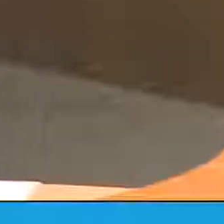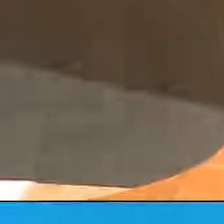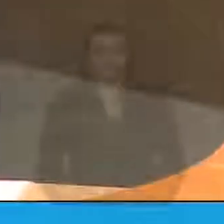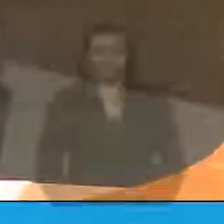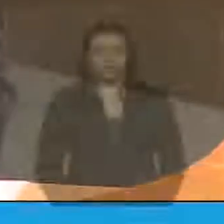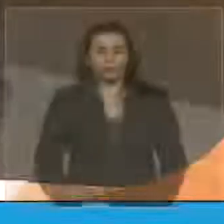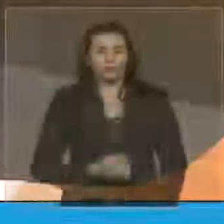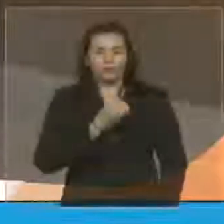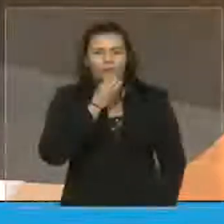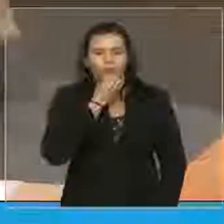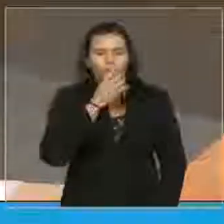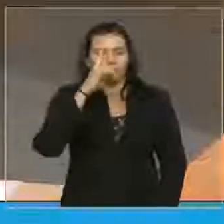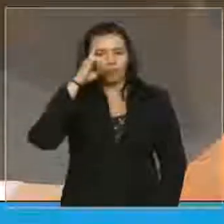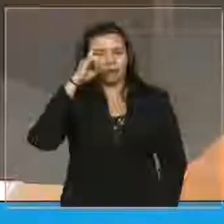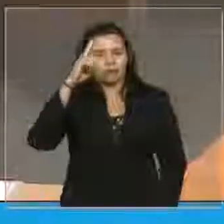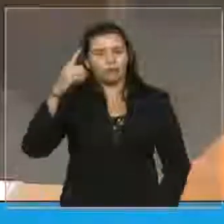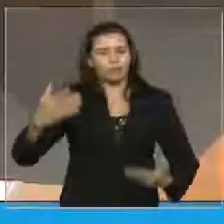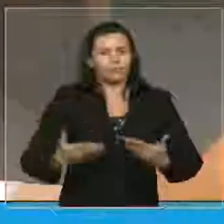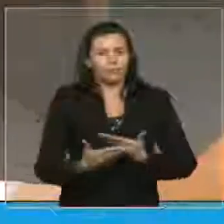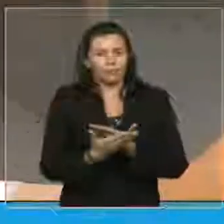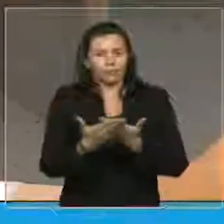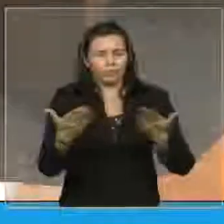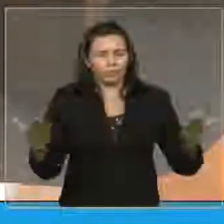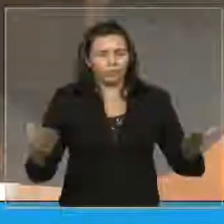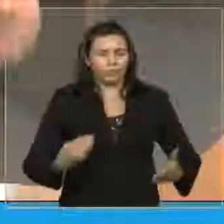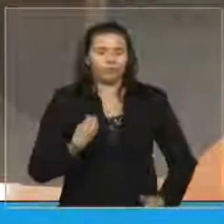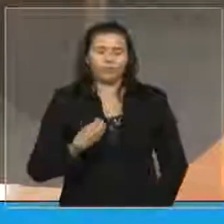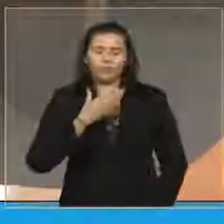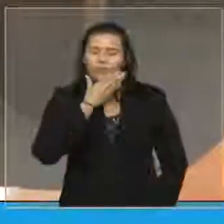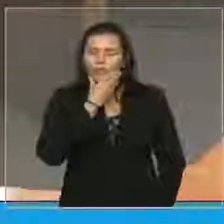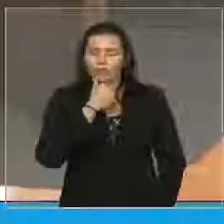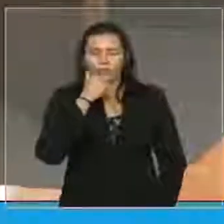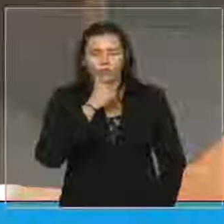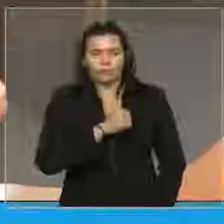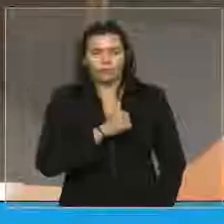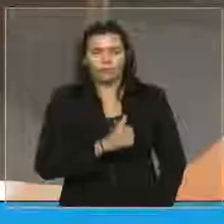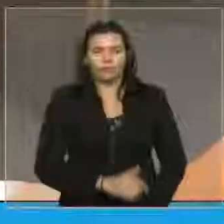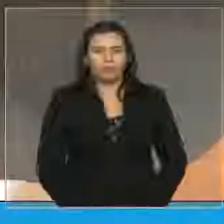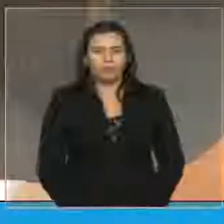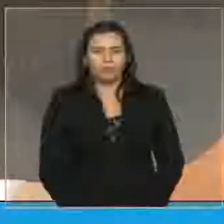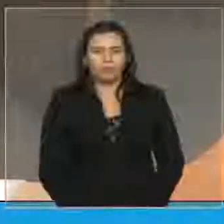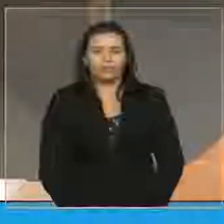Bom dia a todos os presentes, senhores e senhoras.